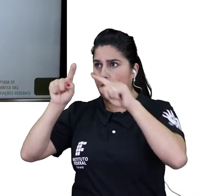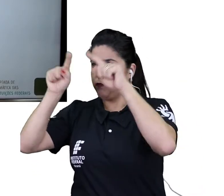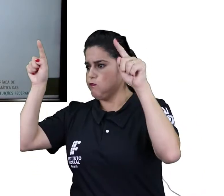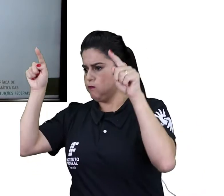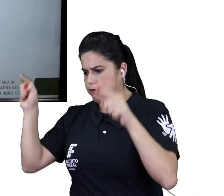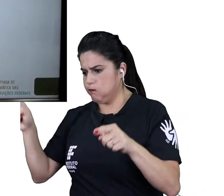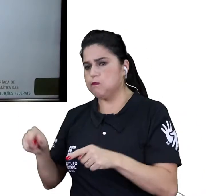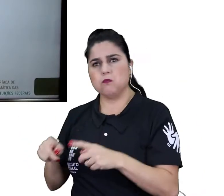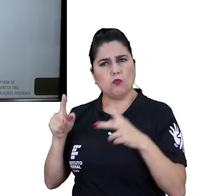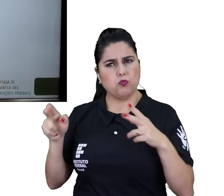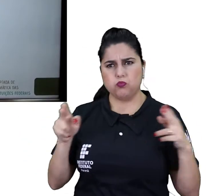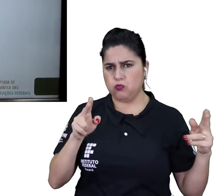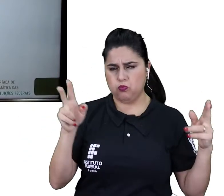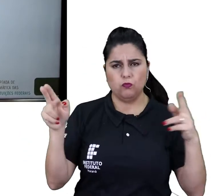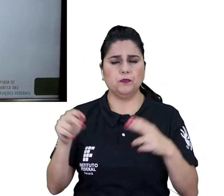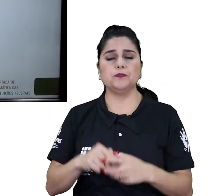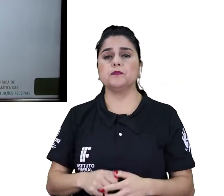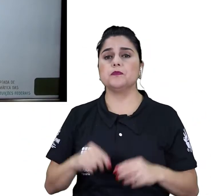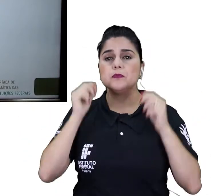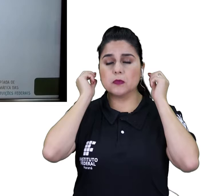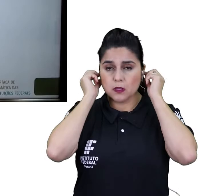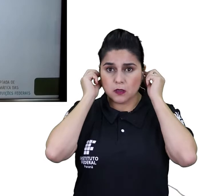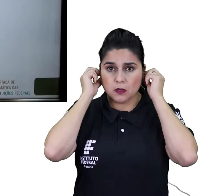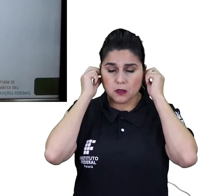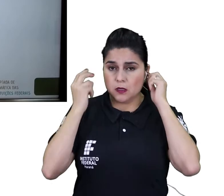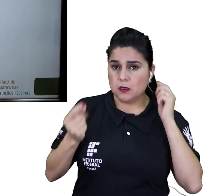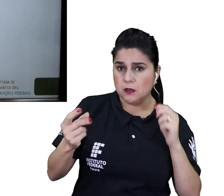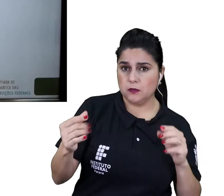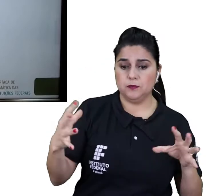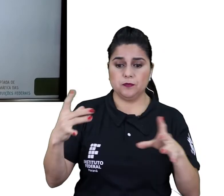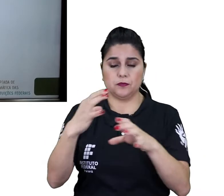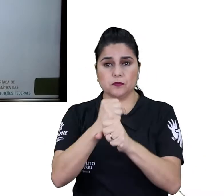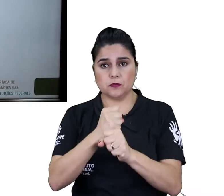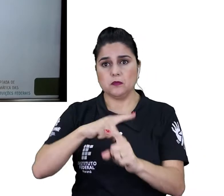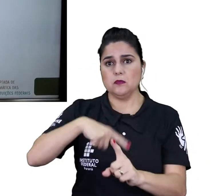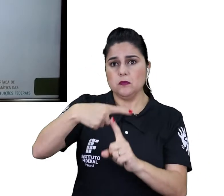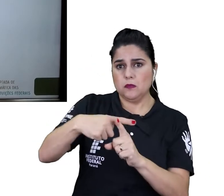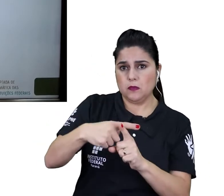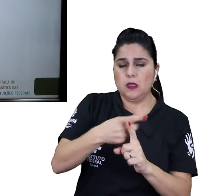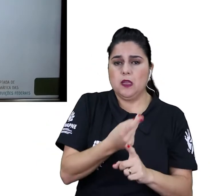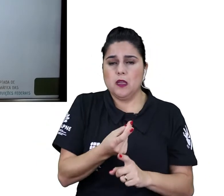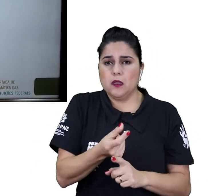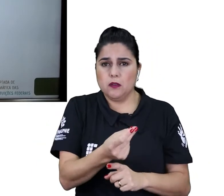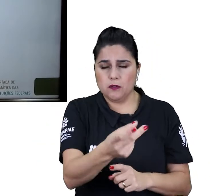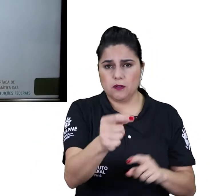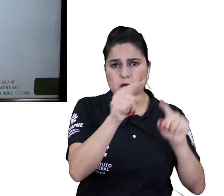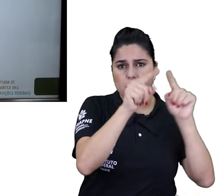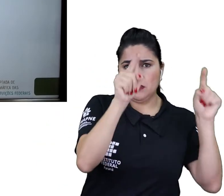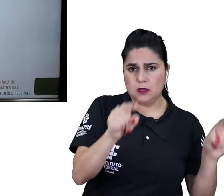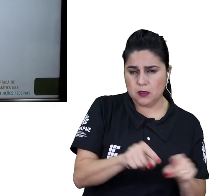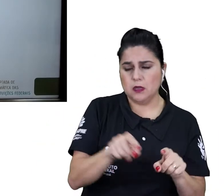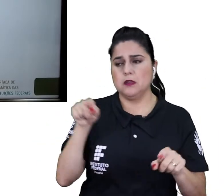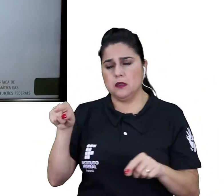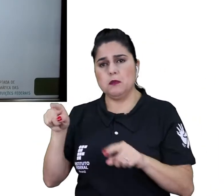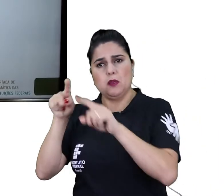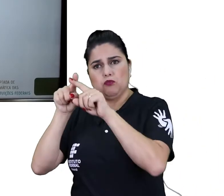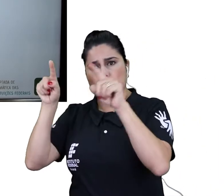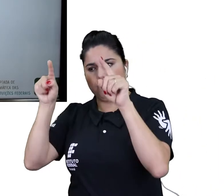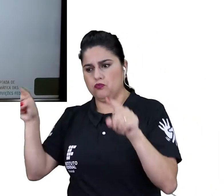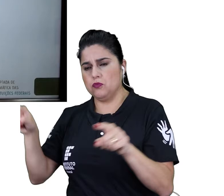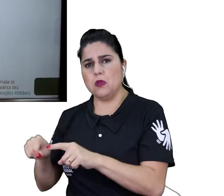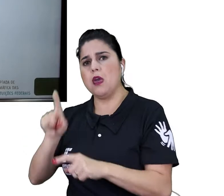a soma dos perímetros dos infinitos quadrados construídos e a soma dos perímetros dos infinitos hexágonos construídos